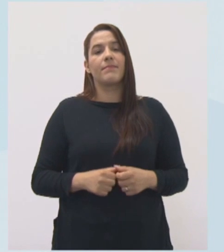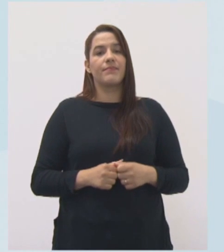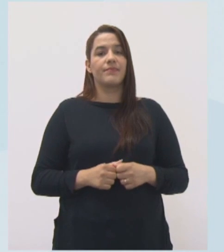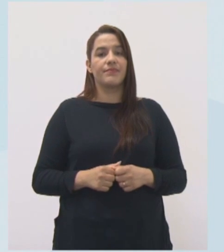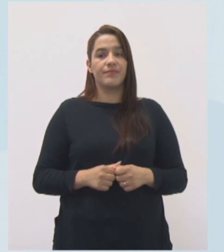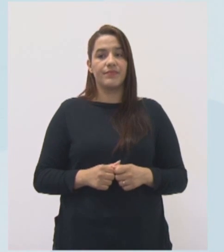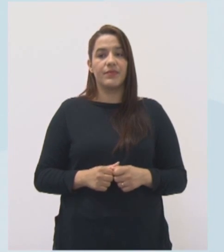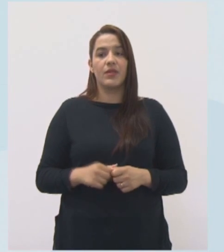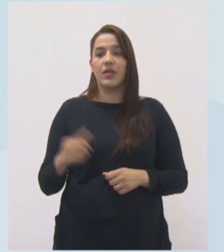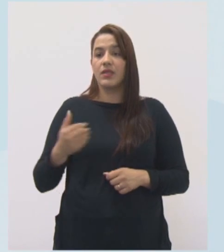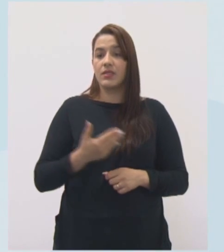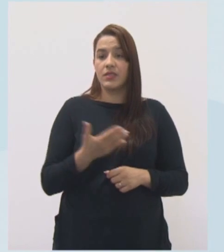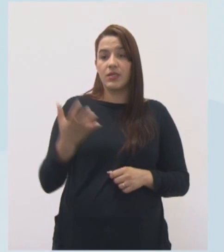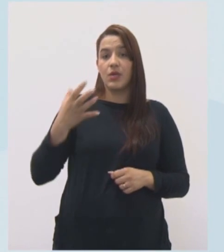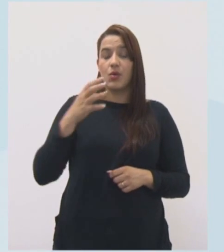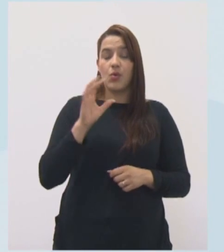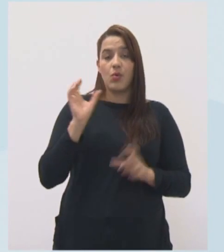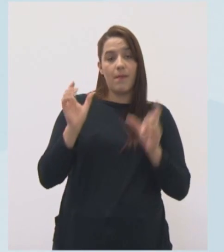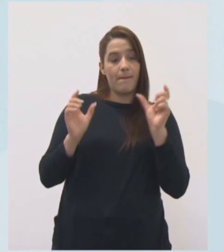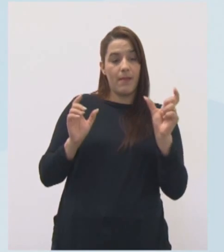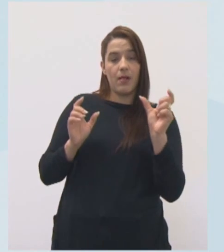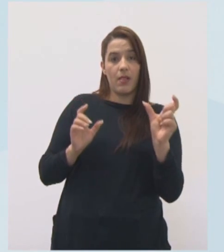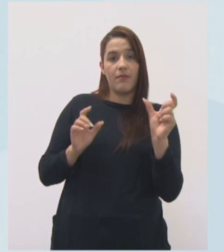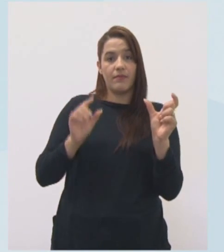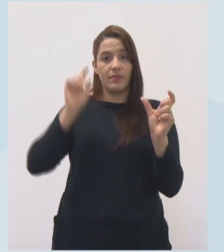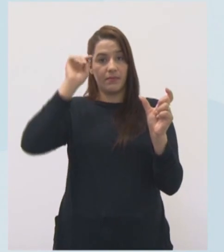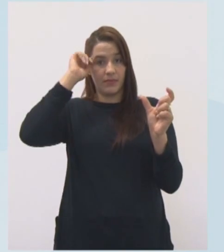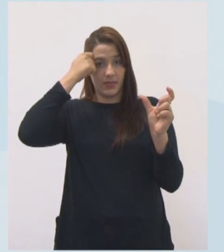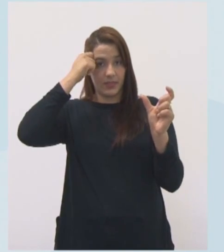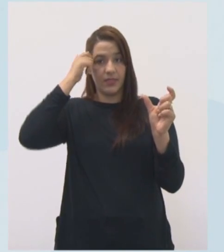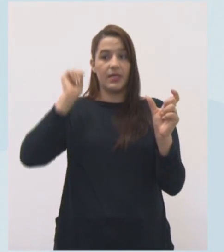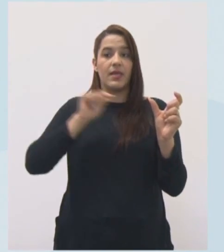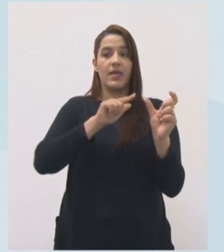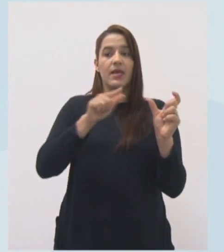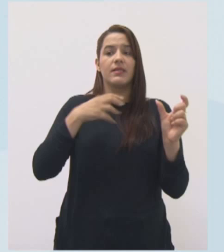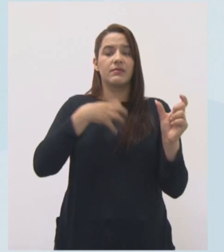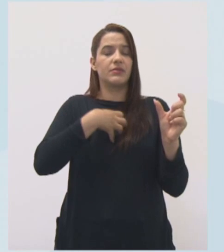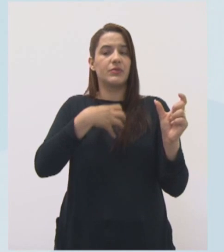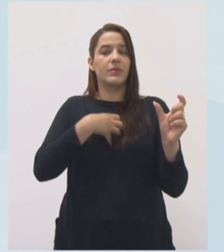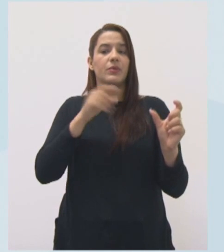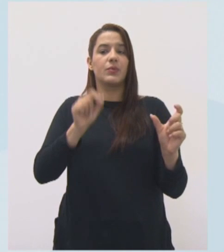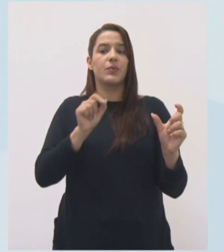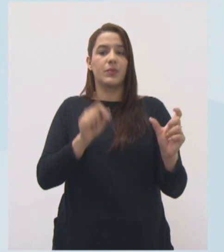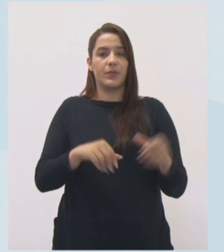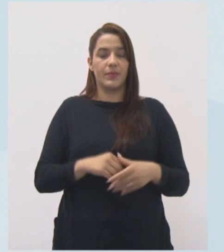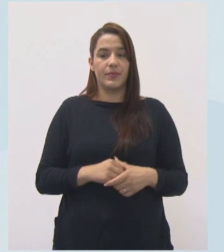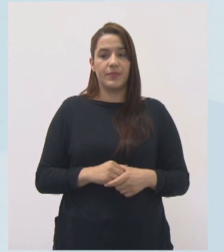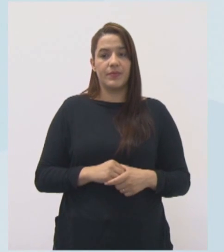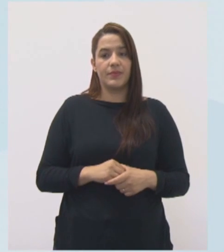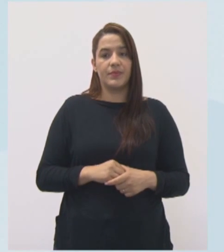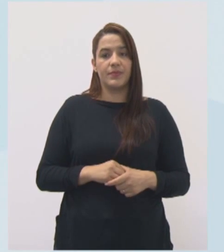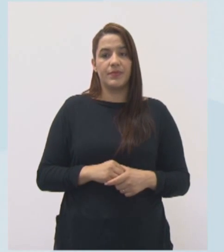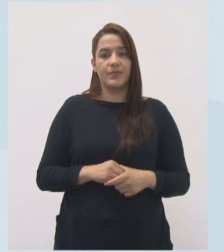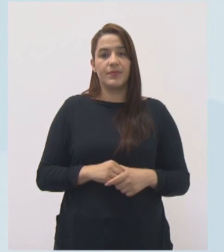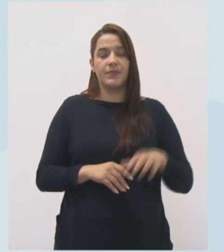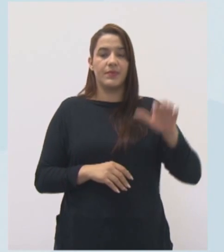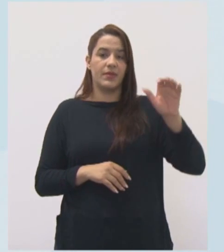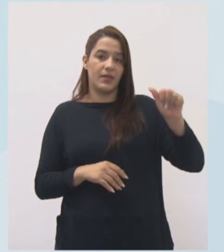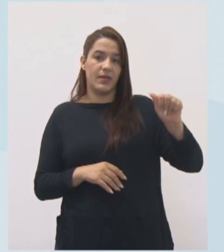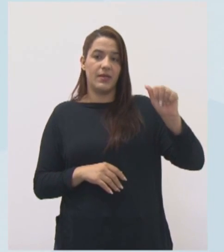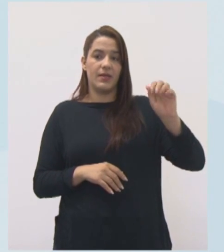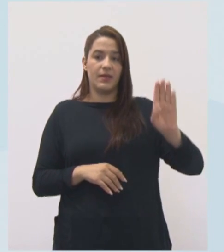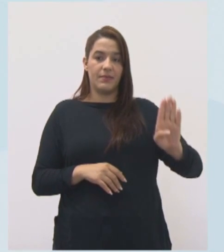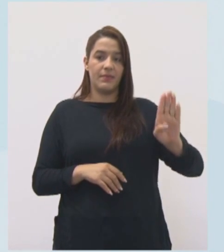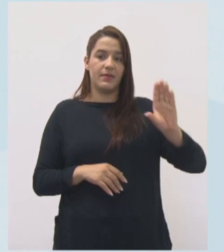13. A expressão destacada indica que Alice estava. E aí, Pro? Interessada no que